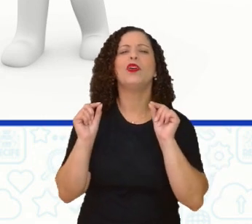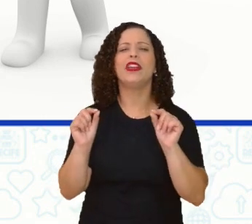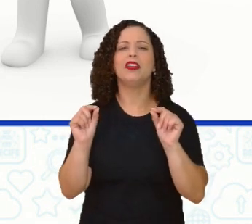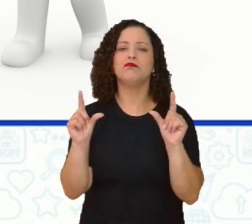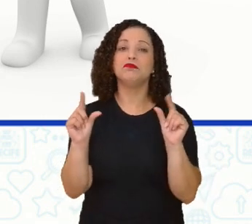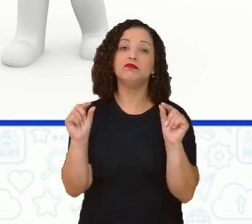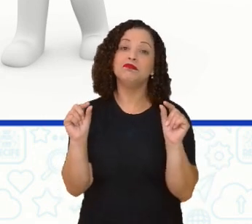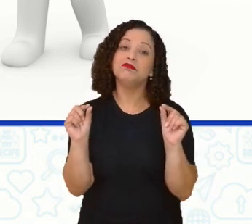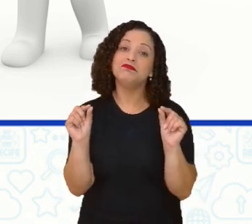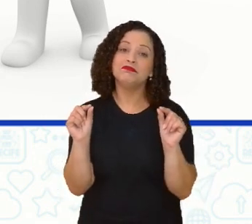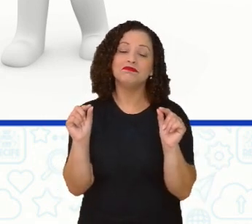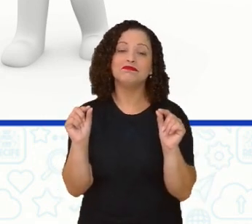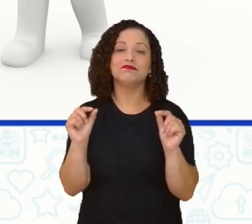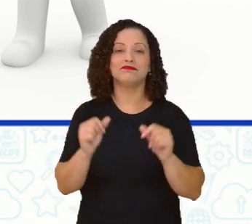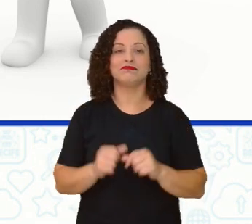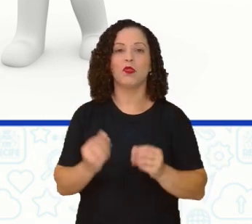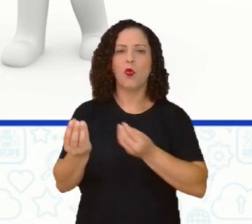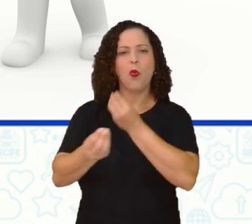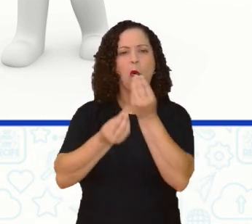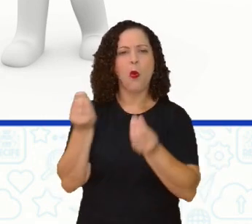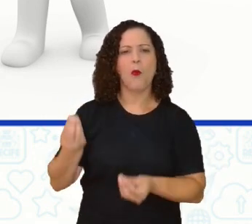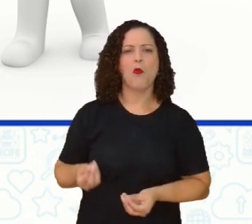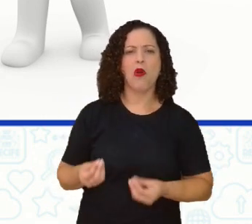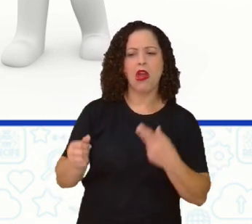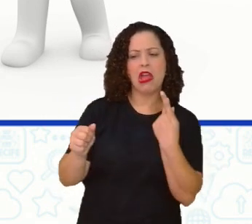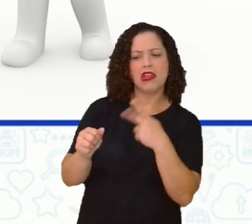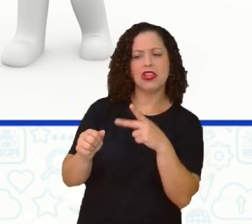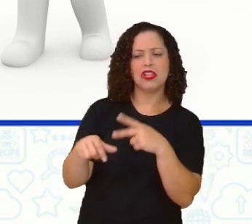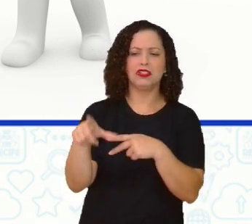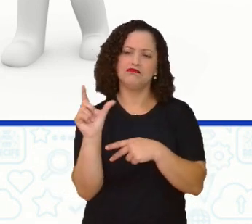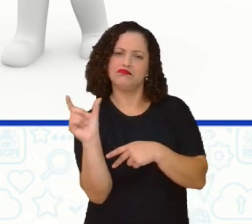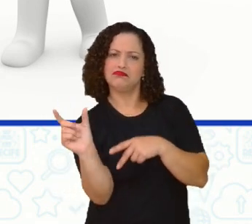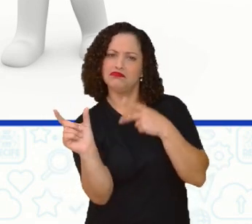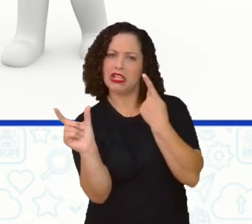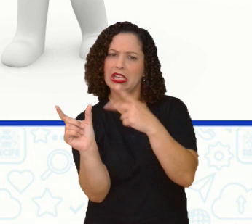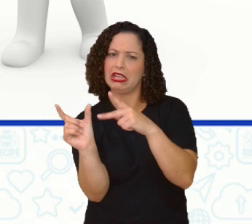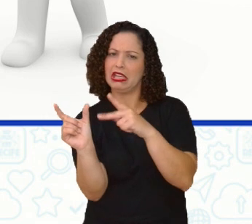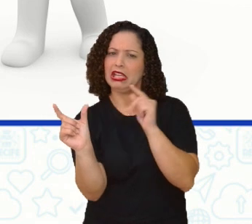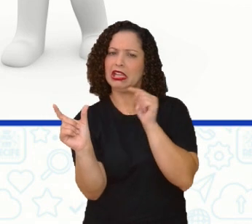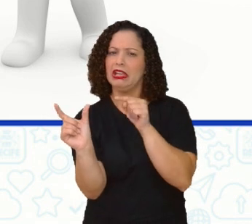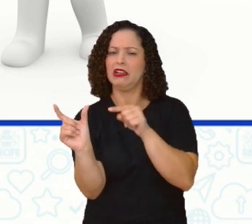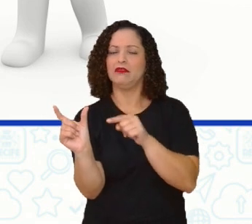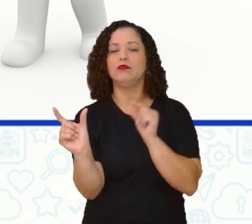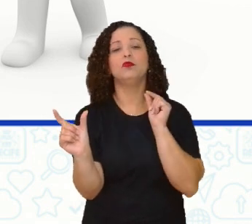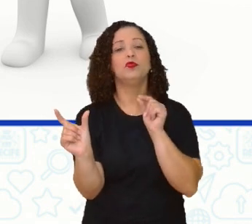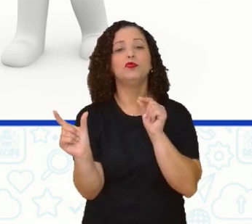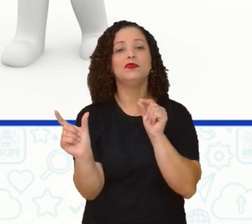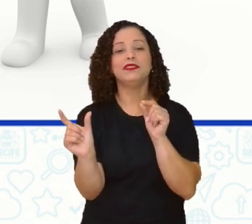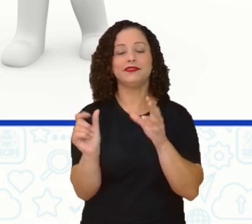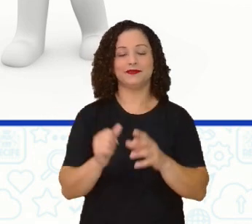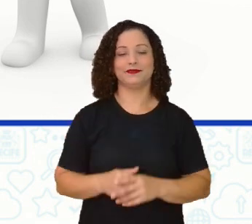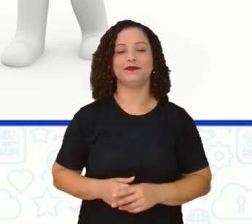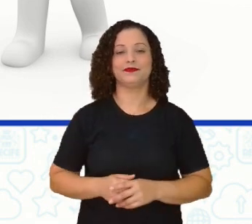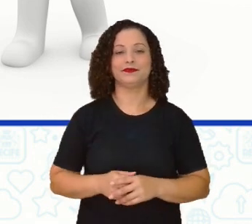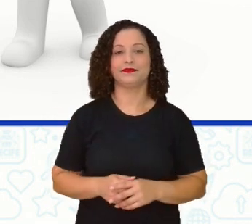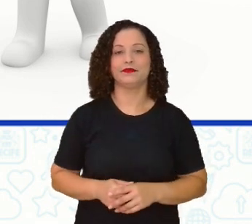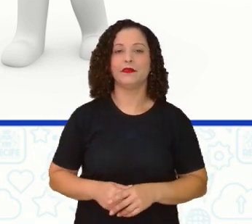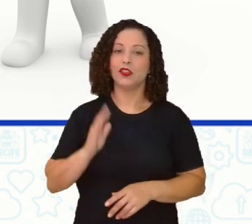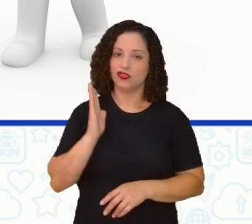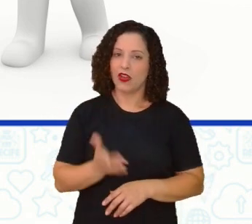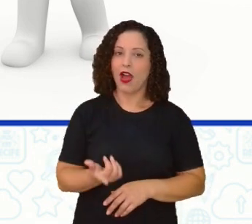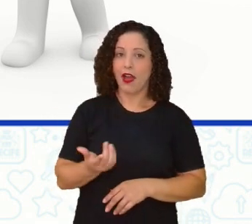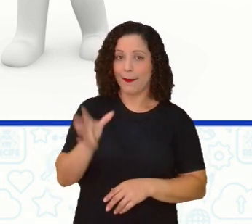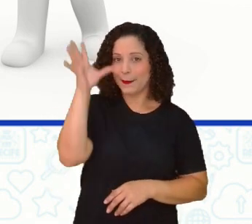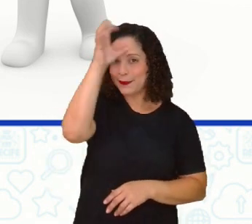quê? Não é? Como é que esse advérbio é chamado, não é? Então, nós temos, já vimos em outras aulas, não